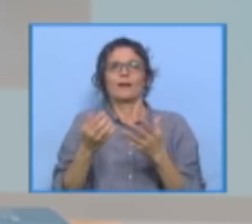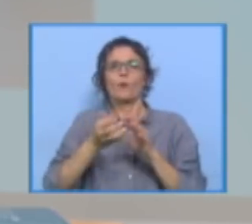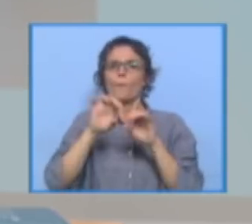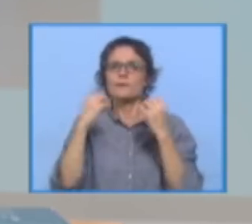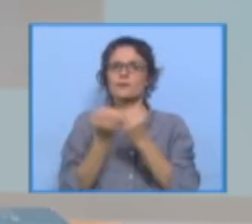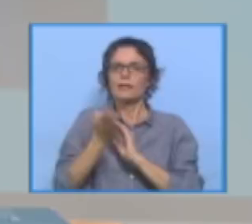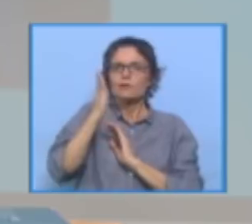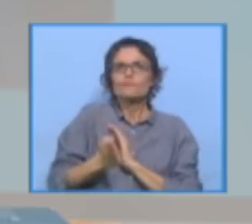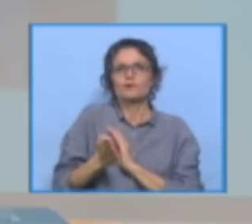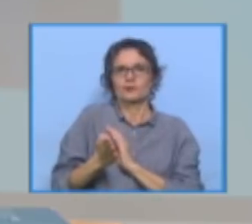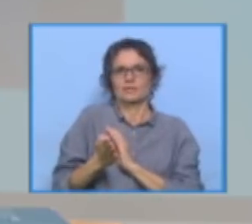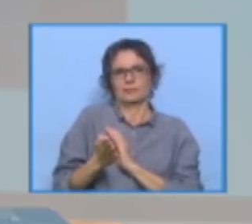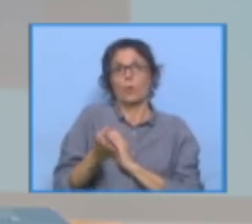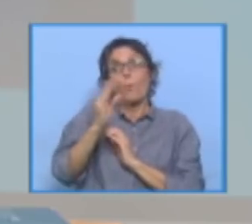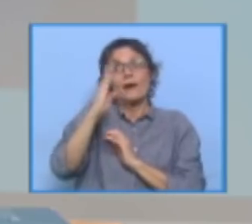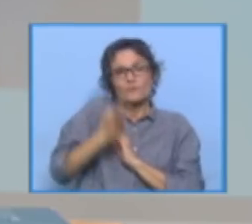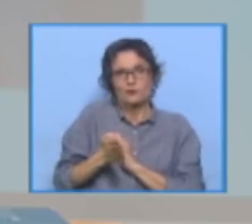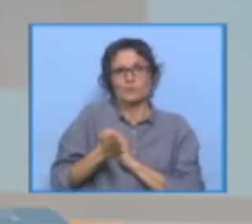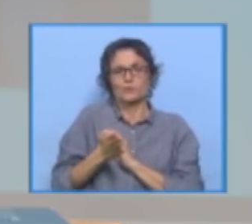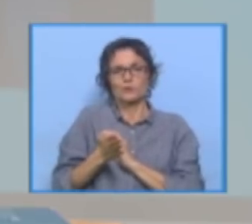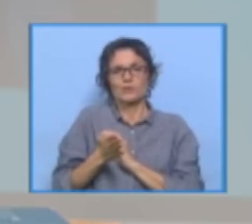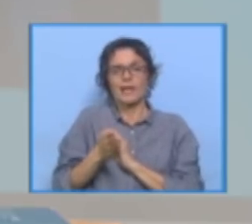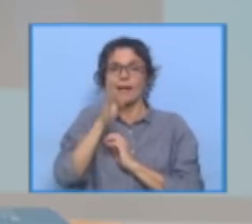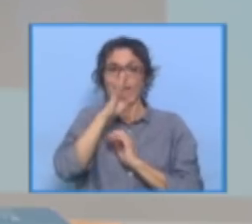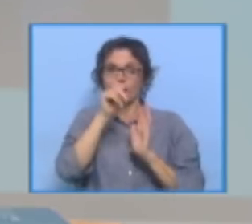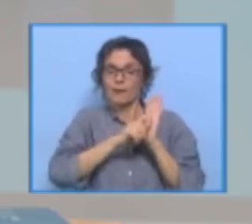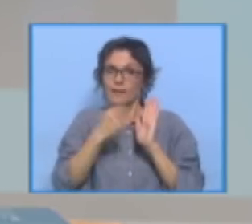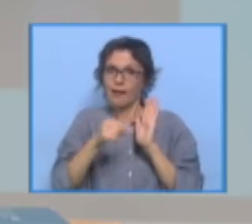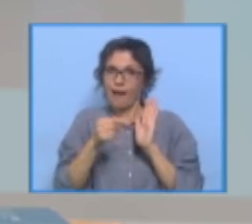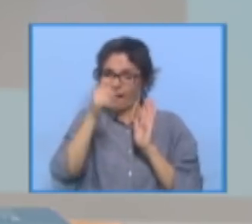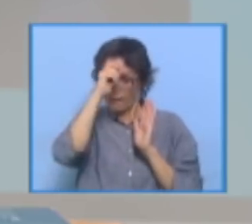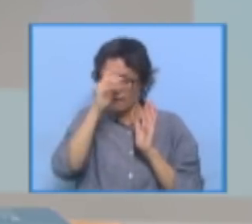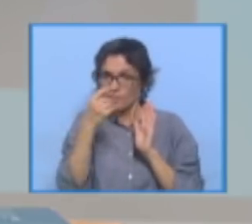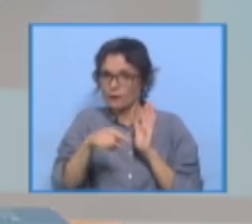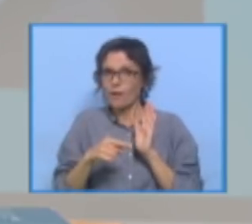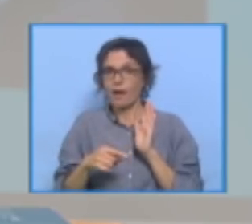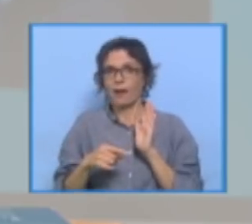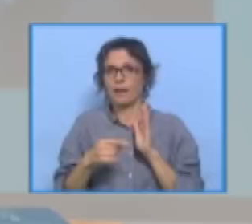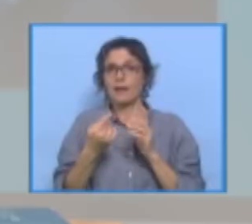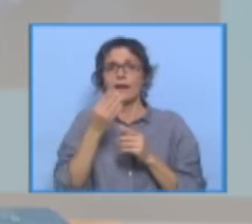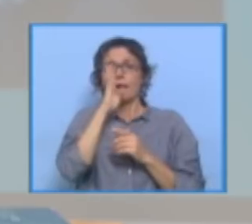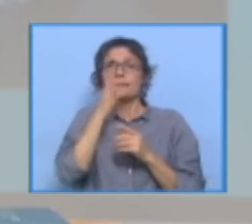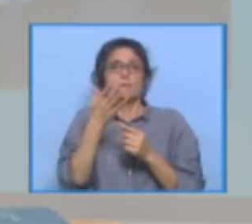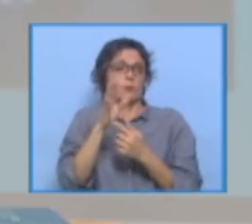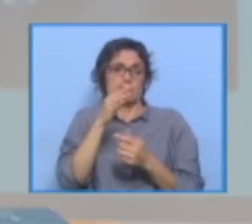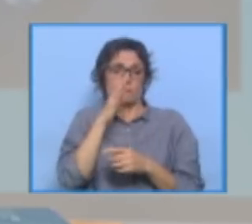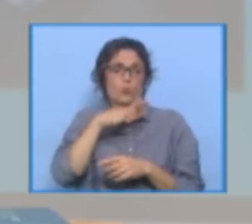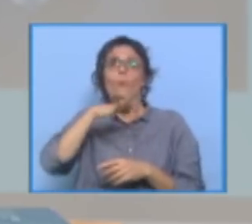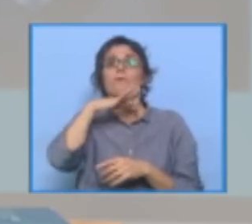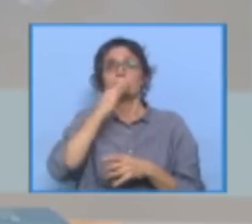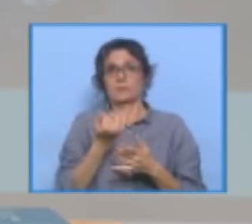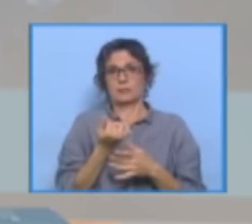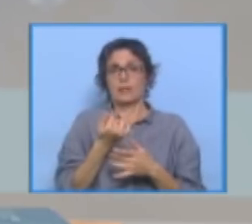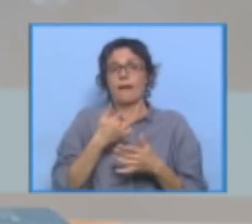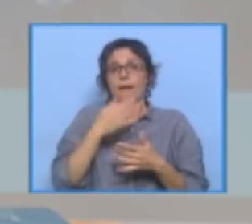exista paz, quando na própria família não se respeitam os mais velhos, os idosos, e, por exemplo,